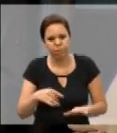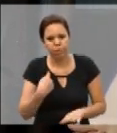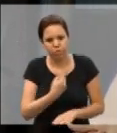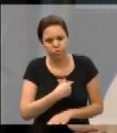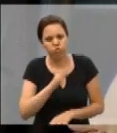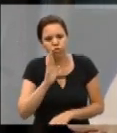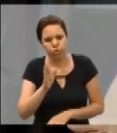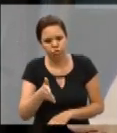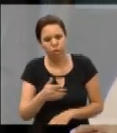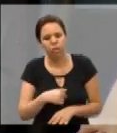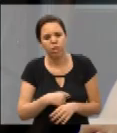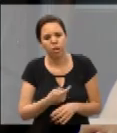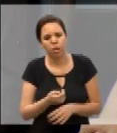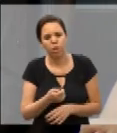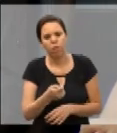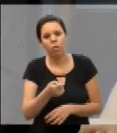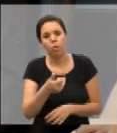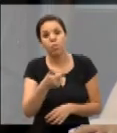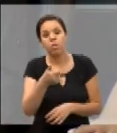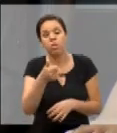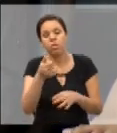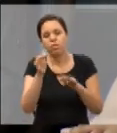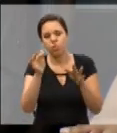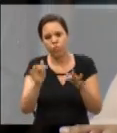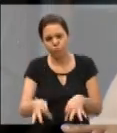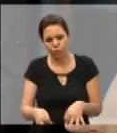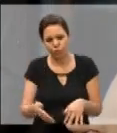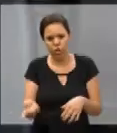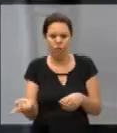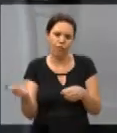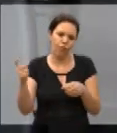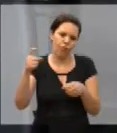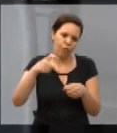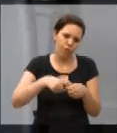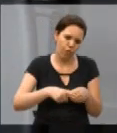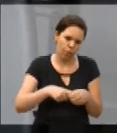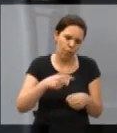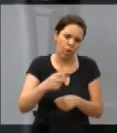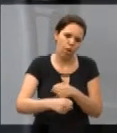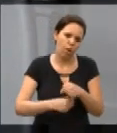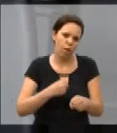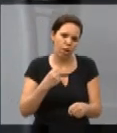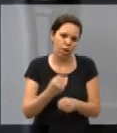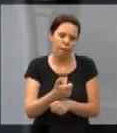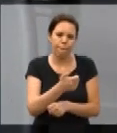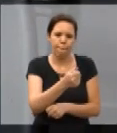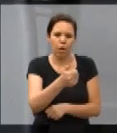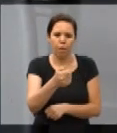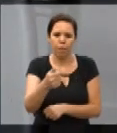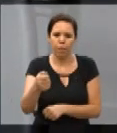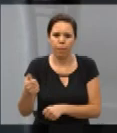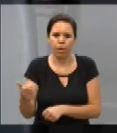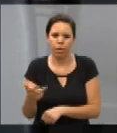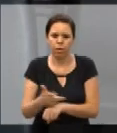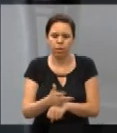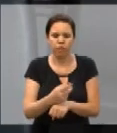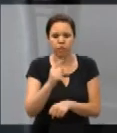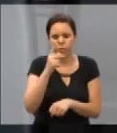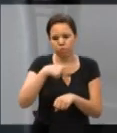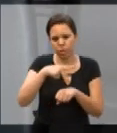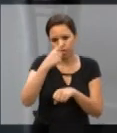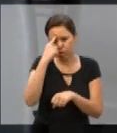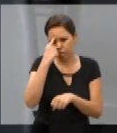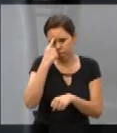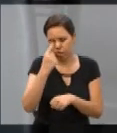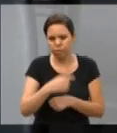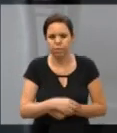já filmando as cenas, quase estamos finalizando, e ele volta ainda no final do ano para pegar mais algumas cenas, acho que na Índia, se eu não me